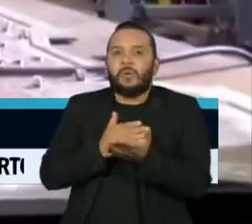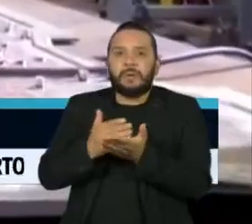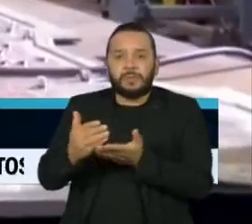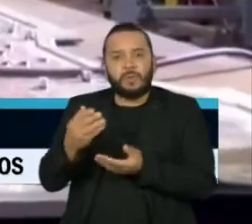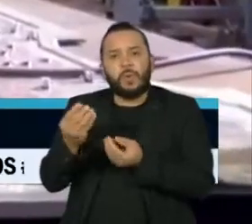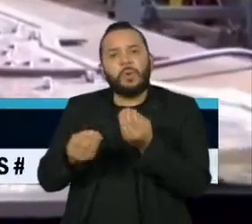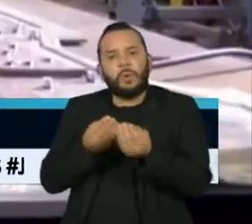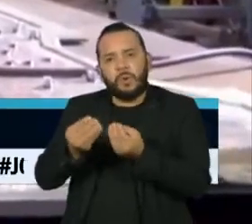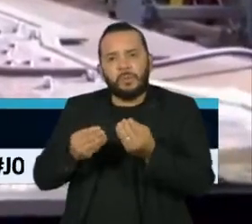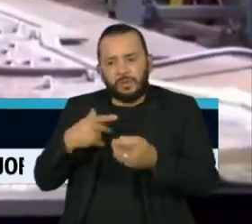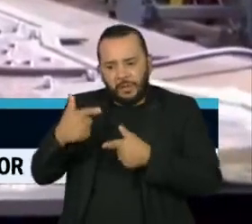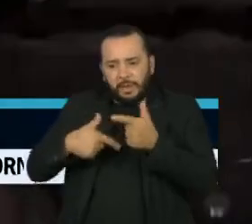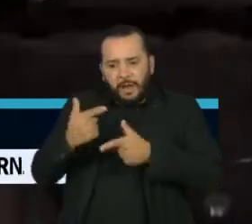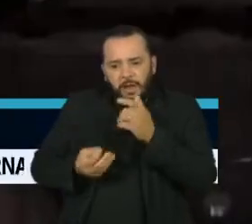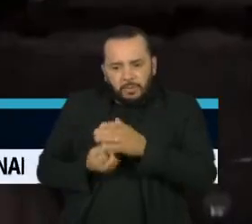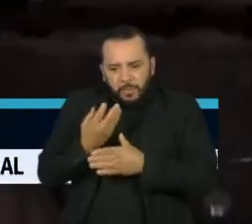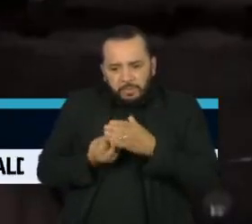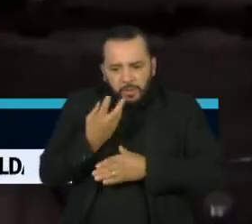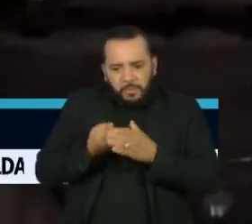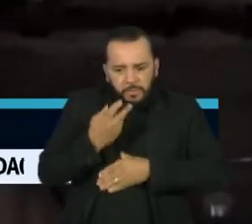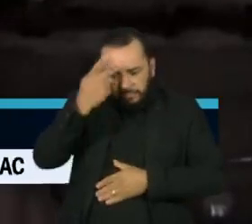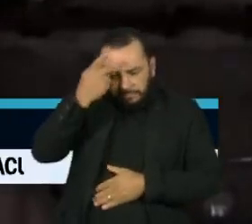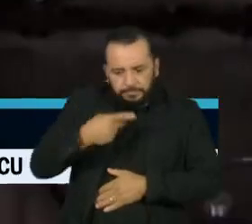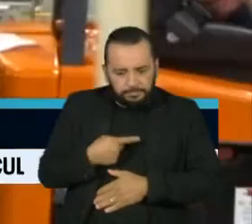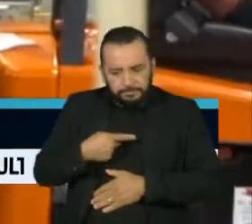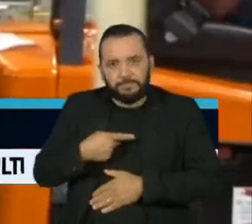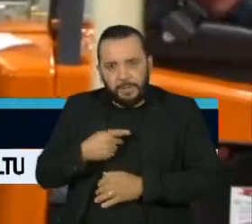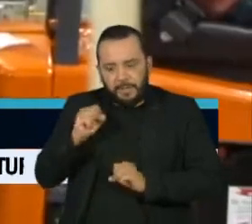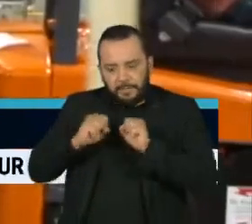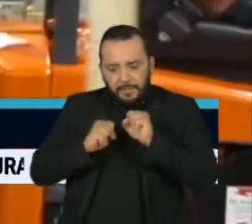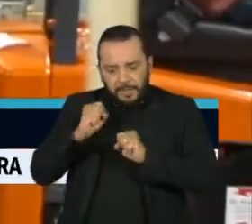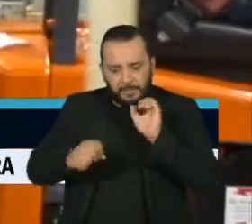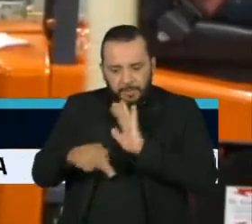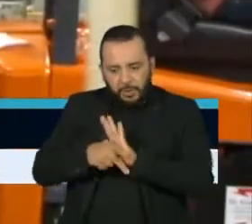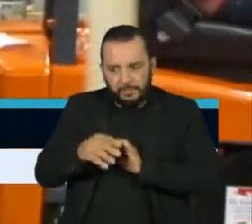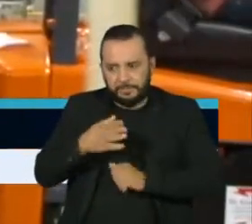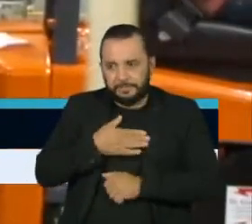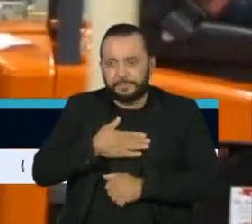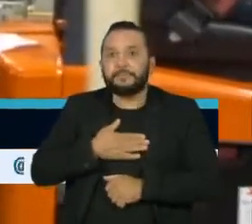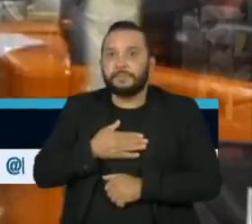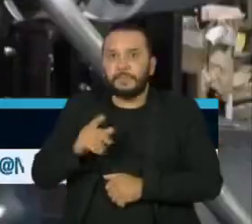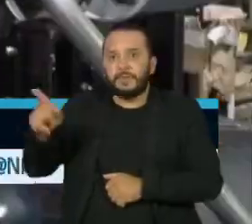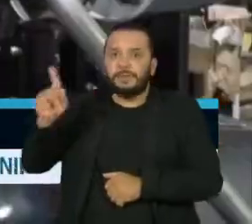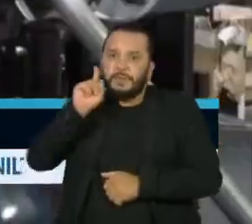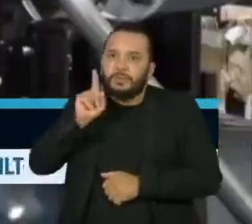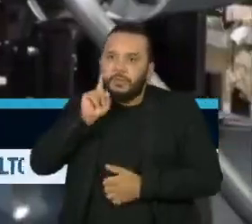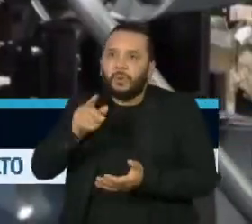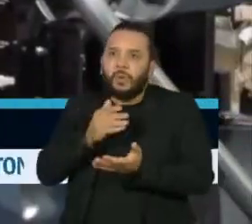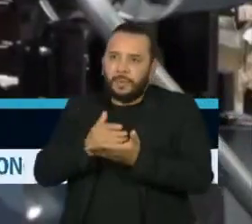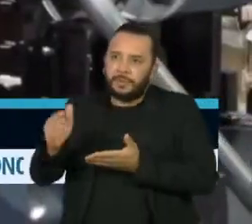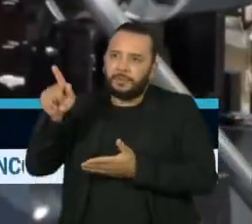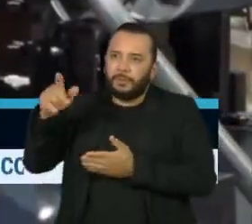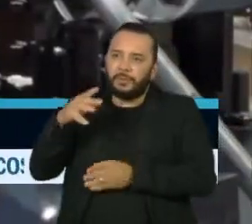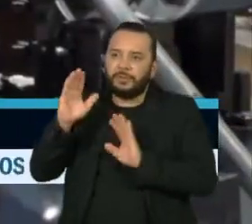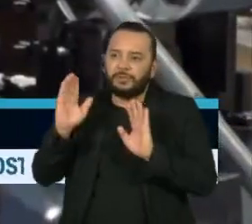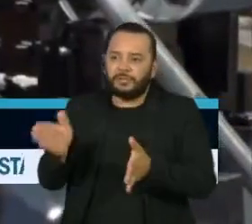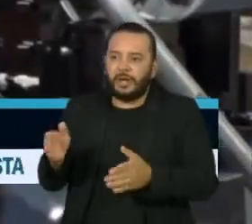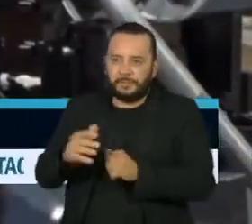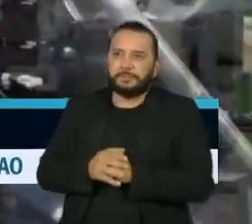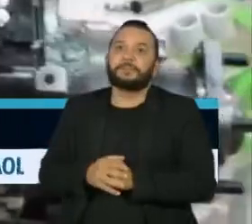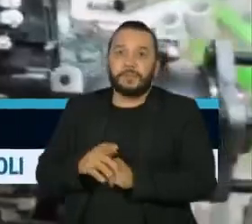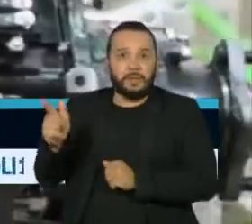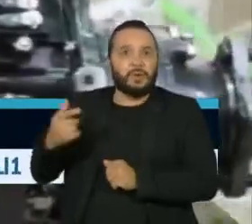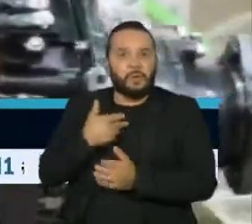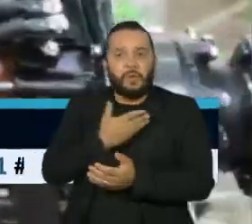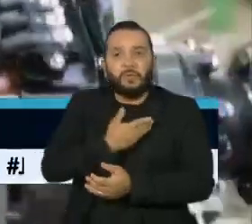direção à autossuficiência ou diversificação de fornecedores. Os americanos saíram à frente. O governo dos Estados Unidos vai investir